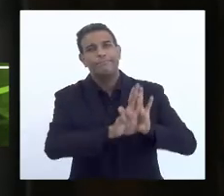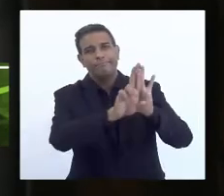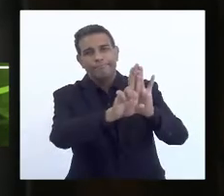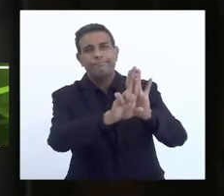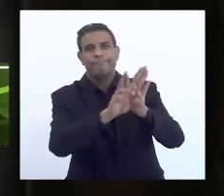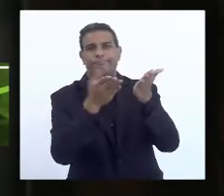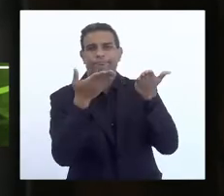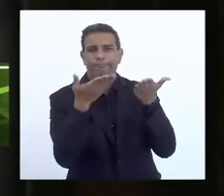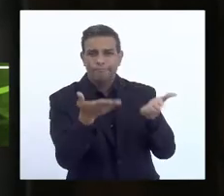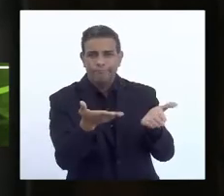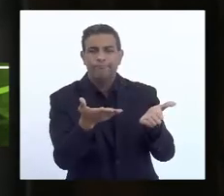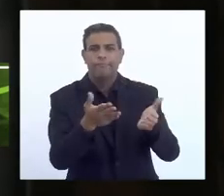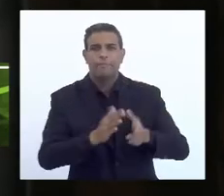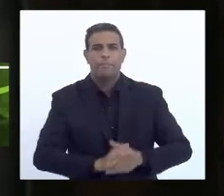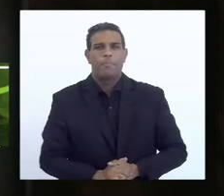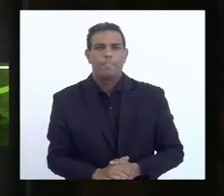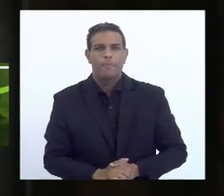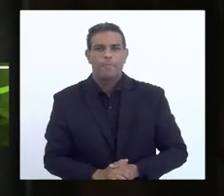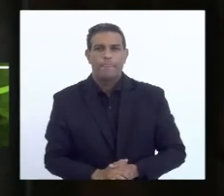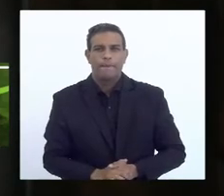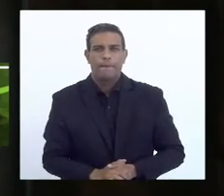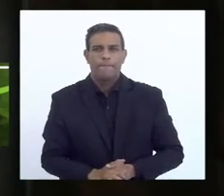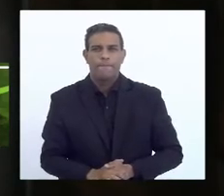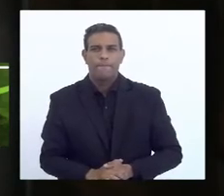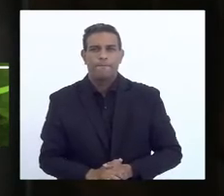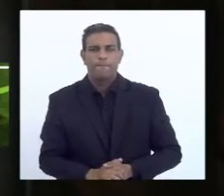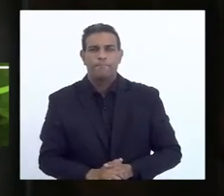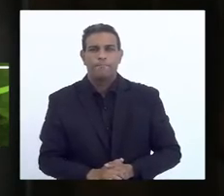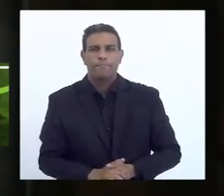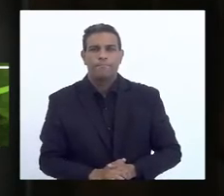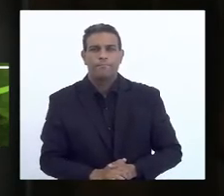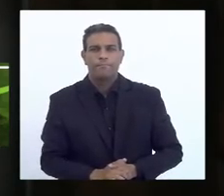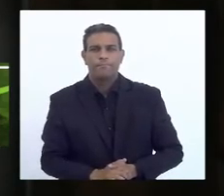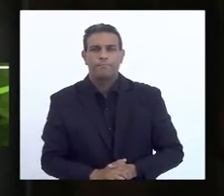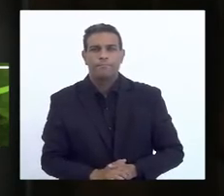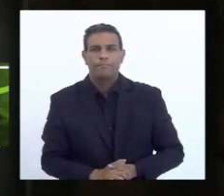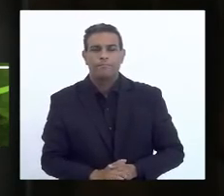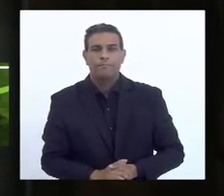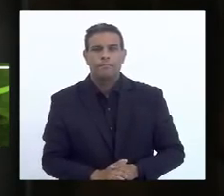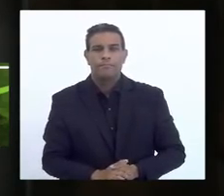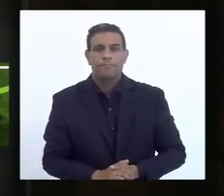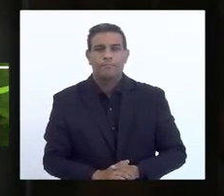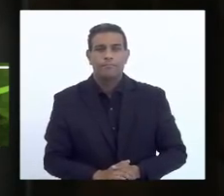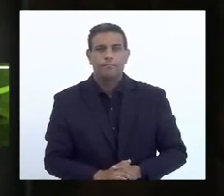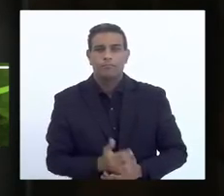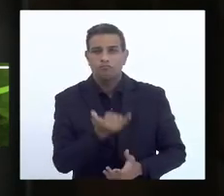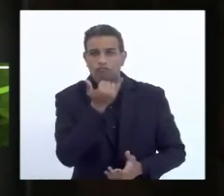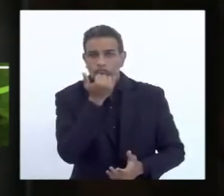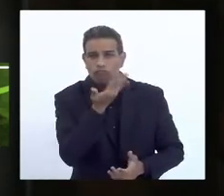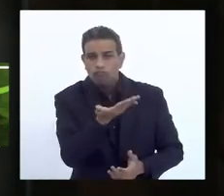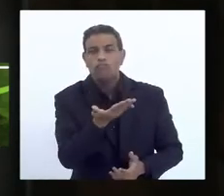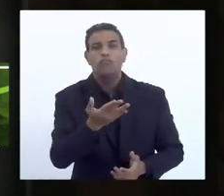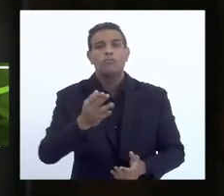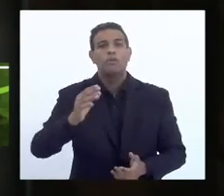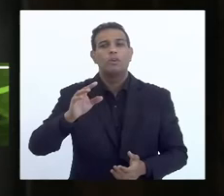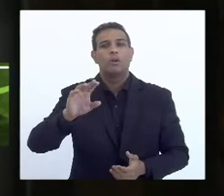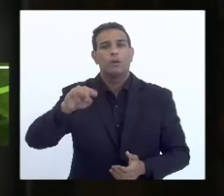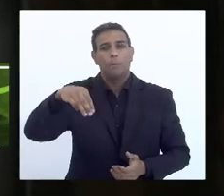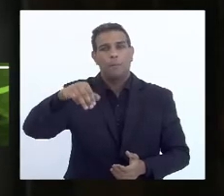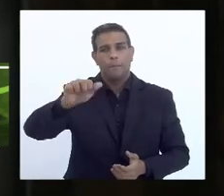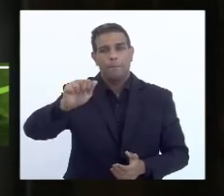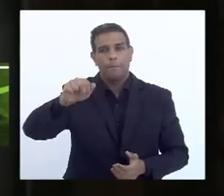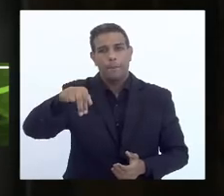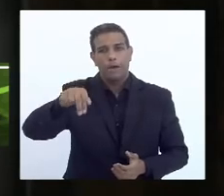representando a União de Estudantes, desculpe, Luciana Terra, Manuela